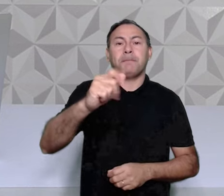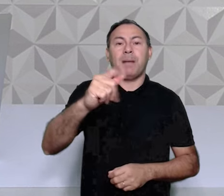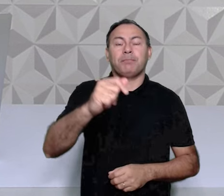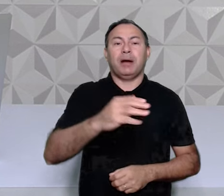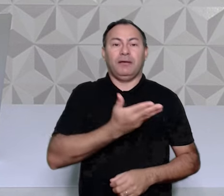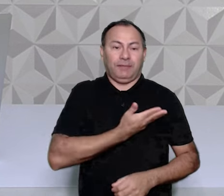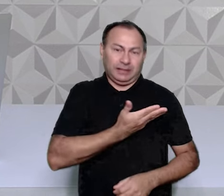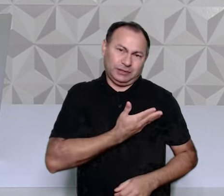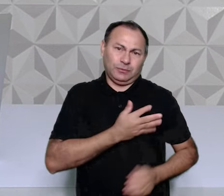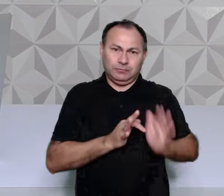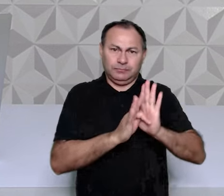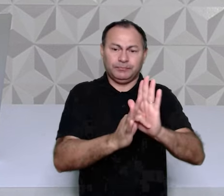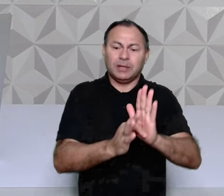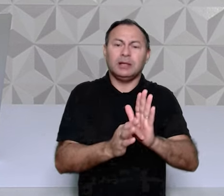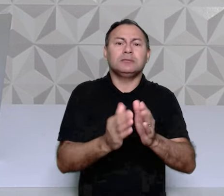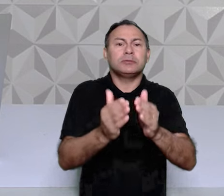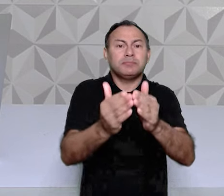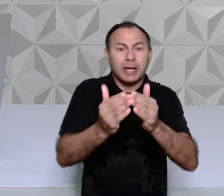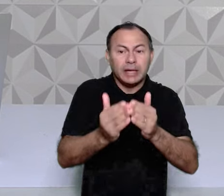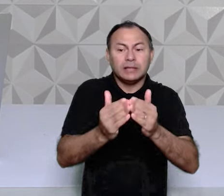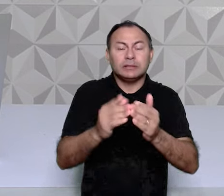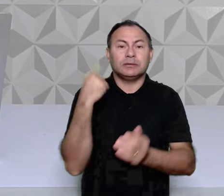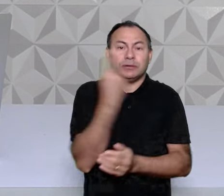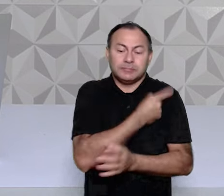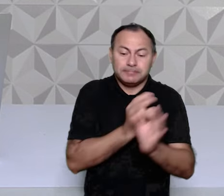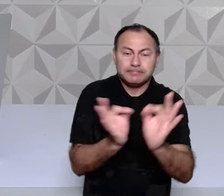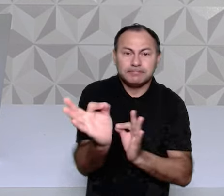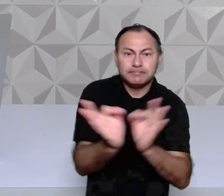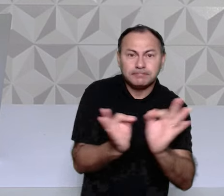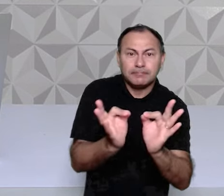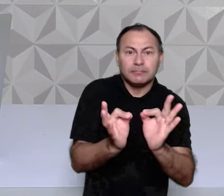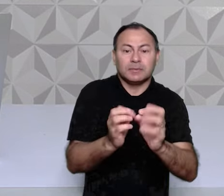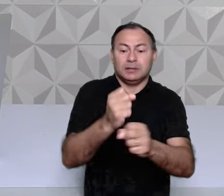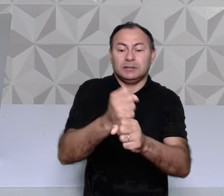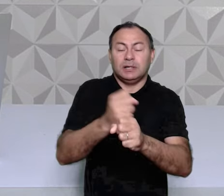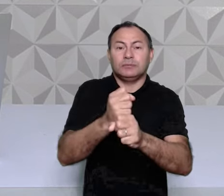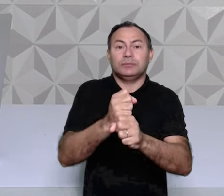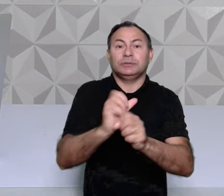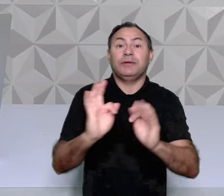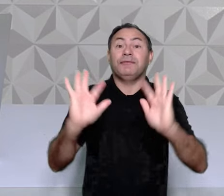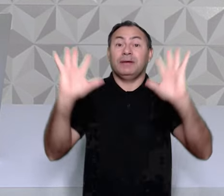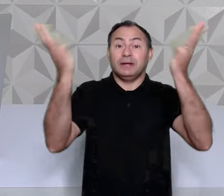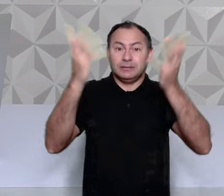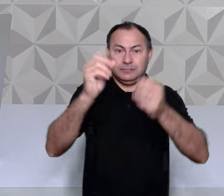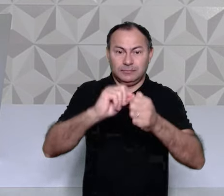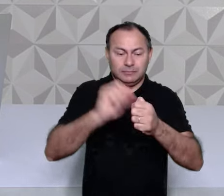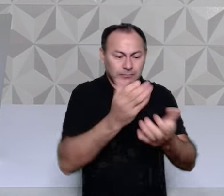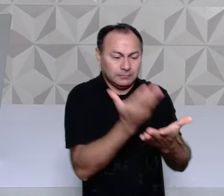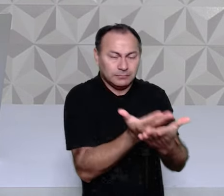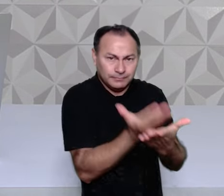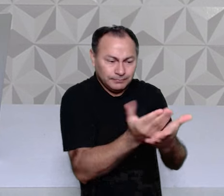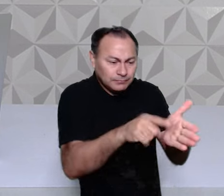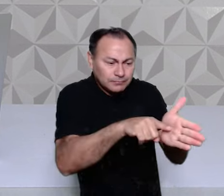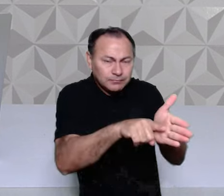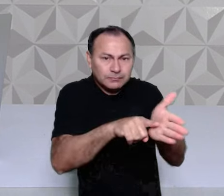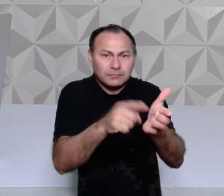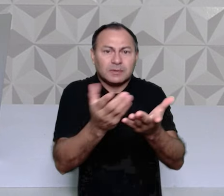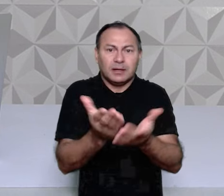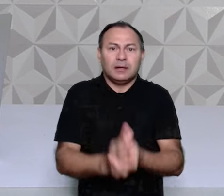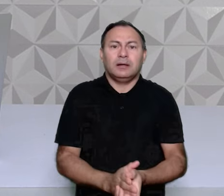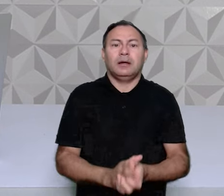Papa Francisco exorta-nos para que nos preparemos para este ano jubilar, fazendo um